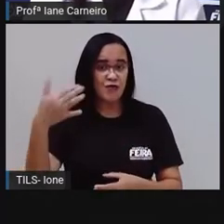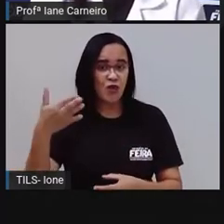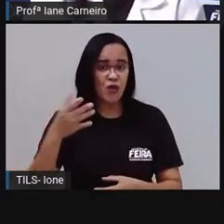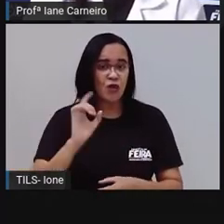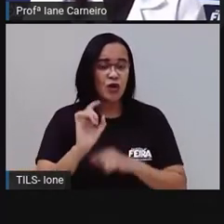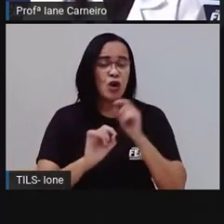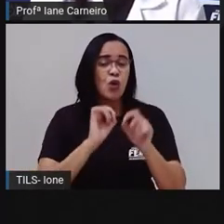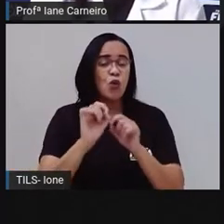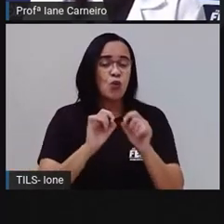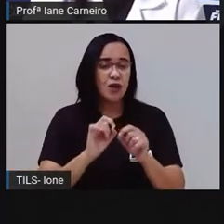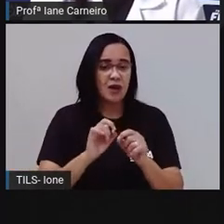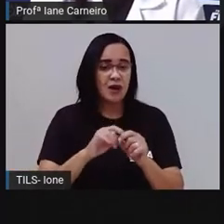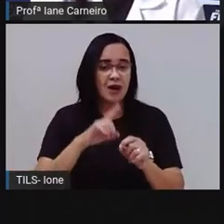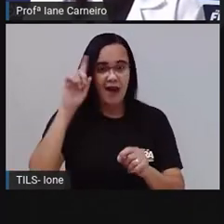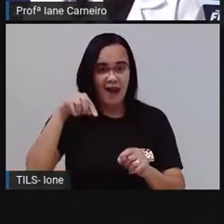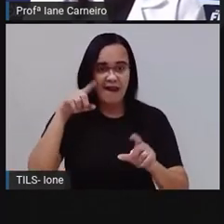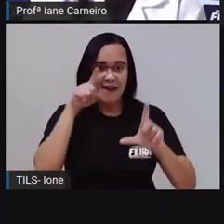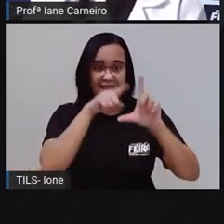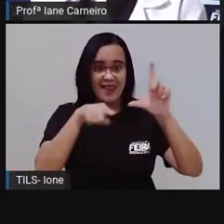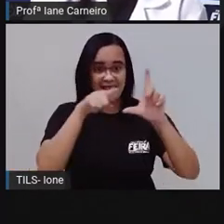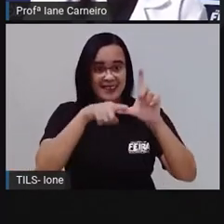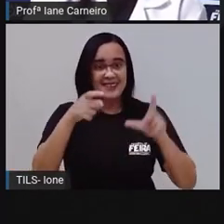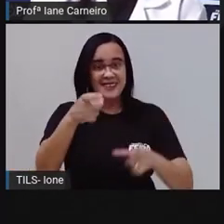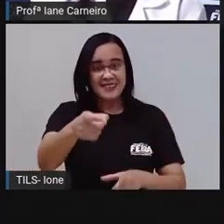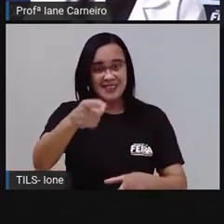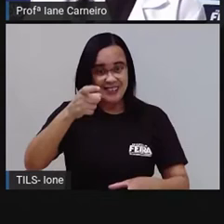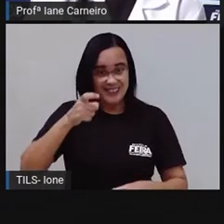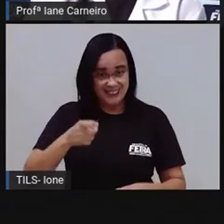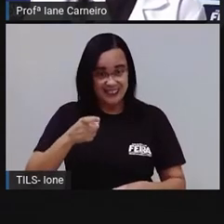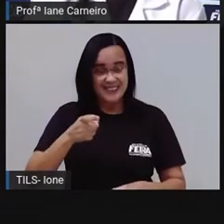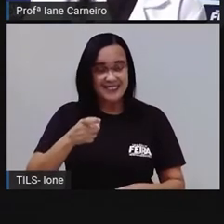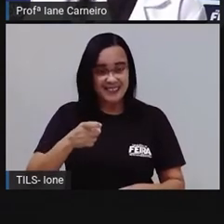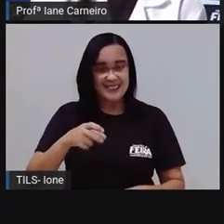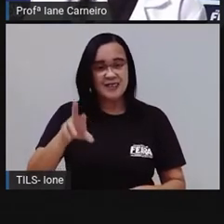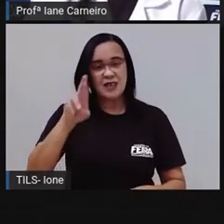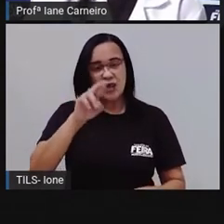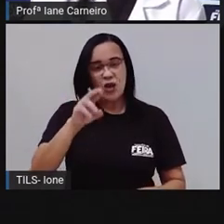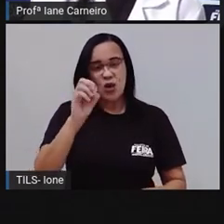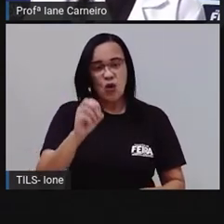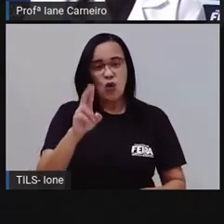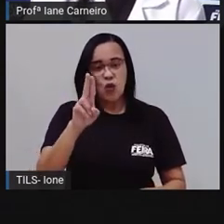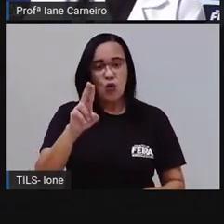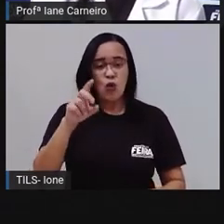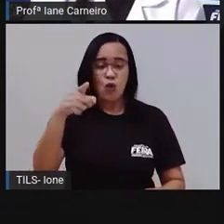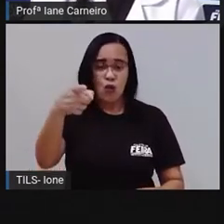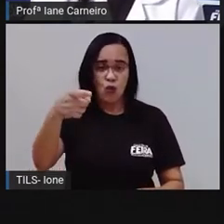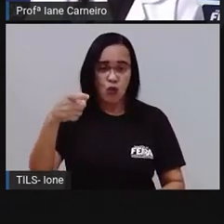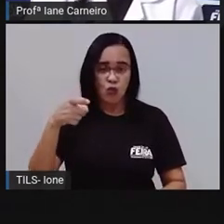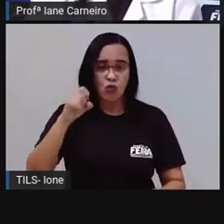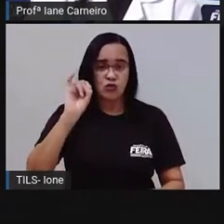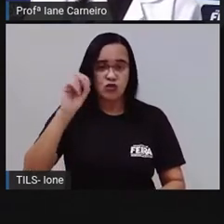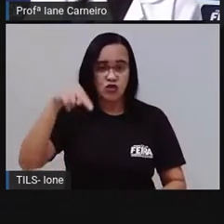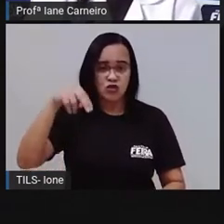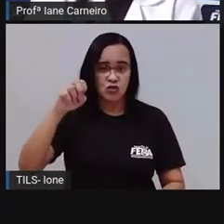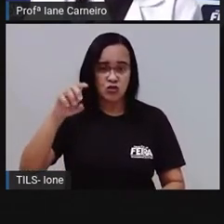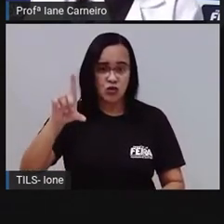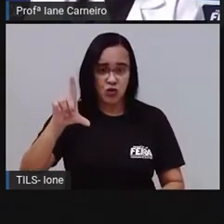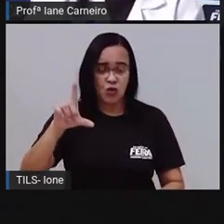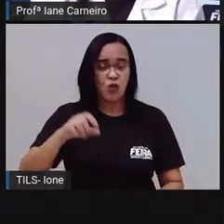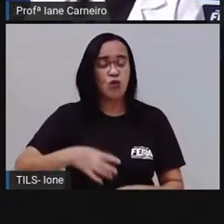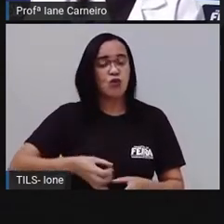A letra X. Rouxinol, xícara.